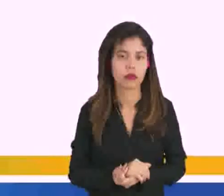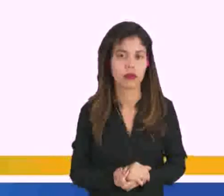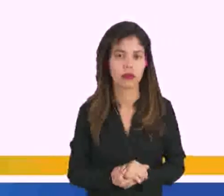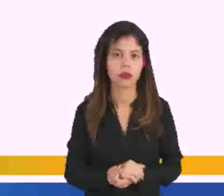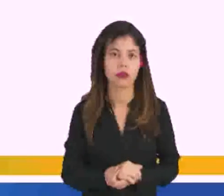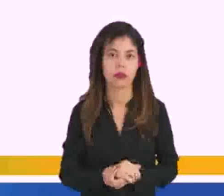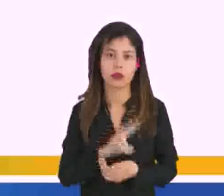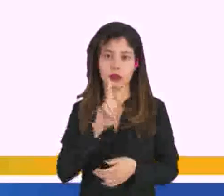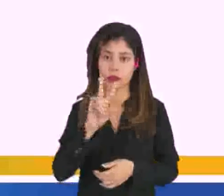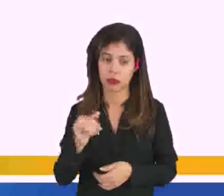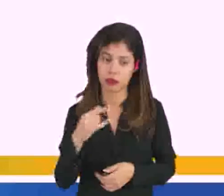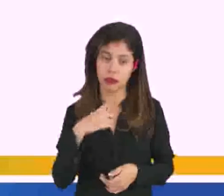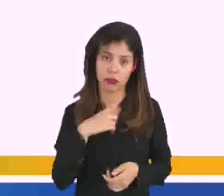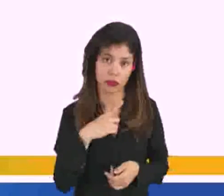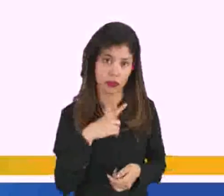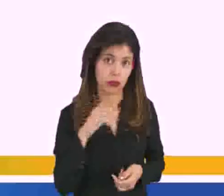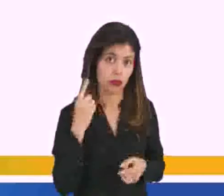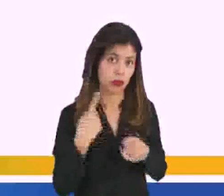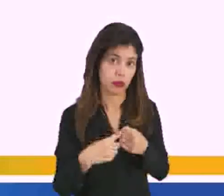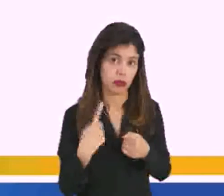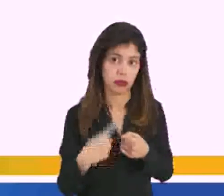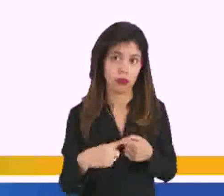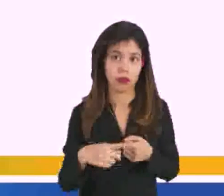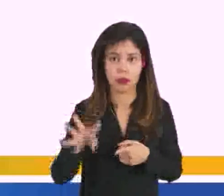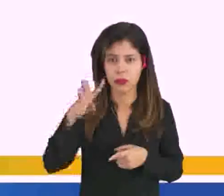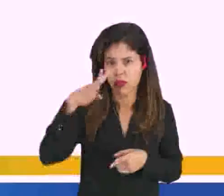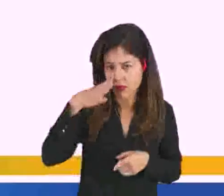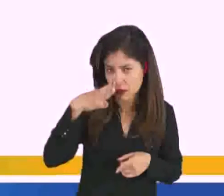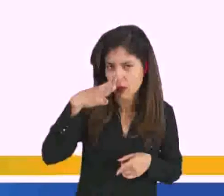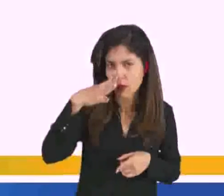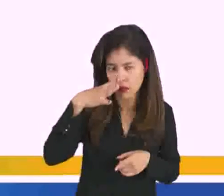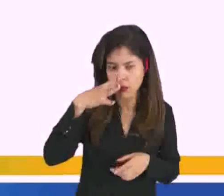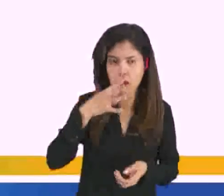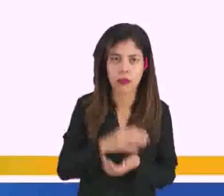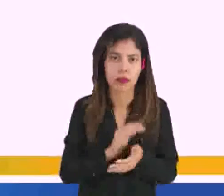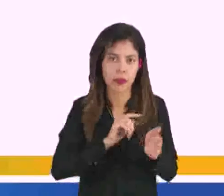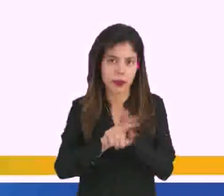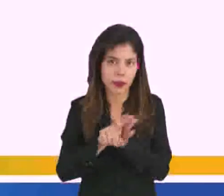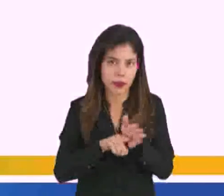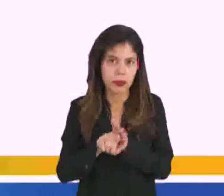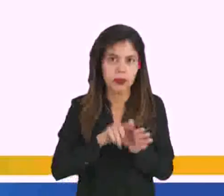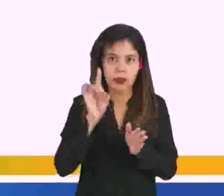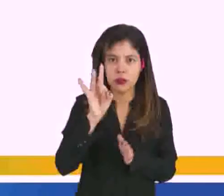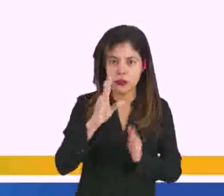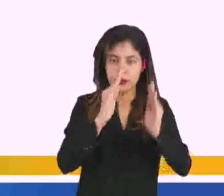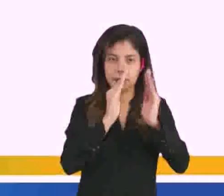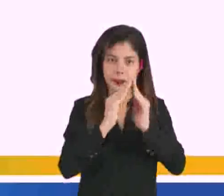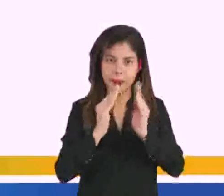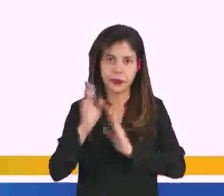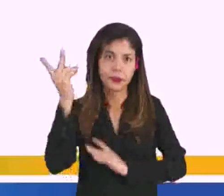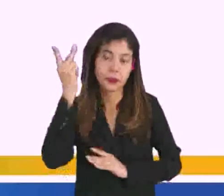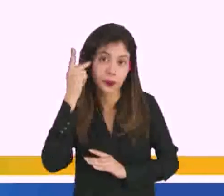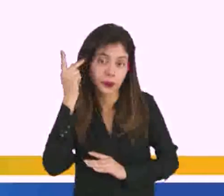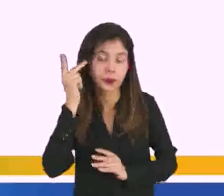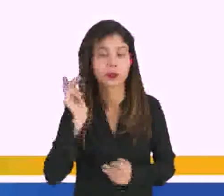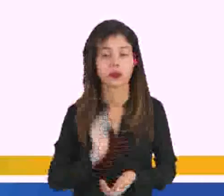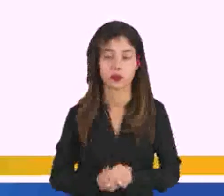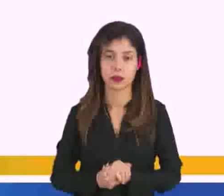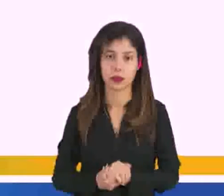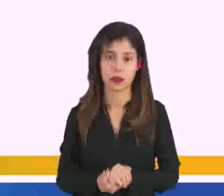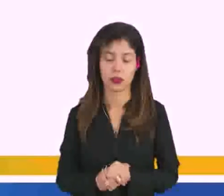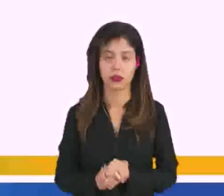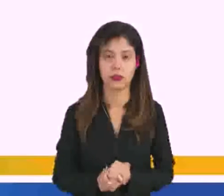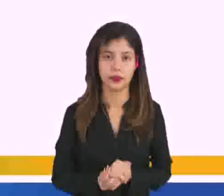país, certo? Ela vai ser tendenciosa porque observe aí que pesquisando apenas com os moradores do estado de